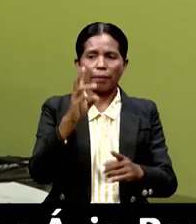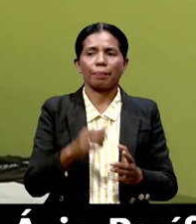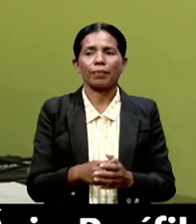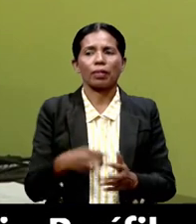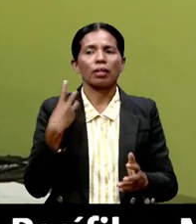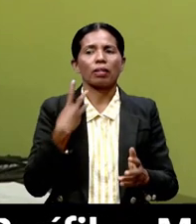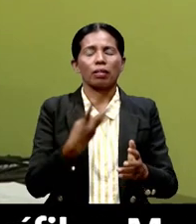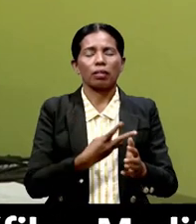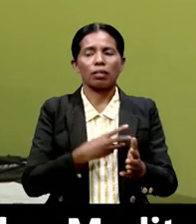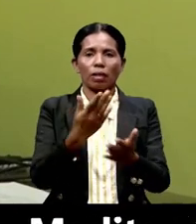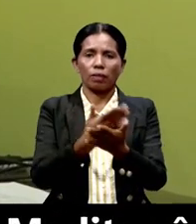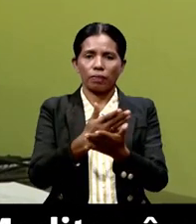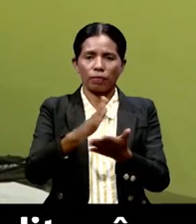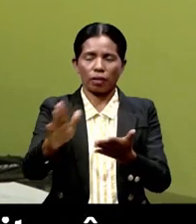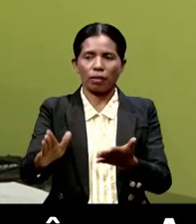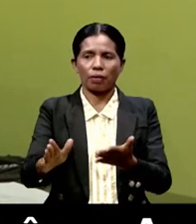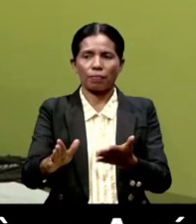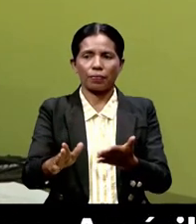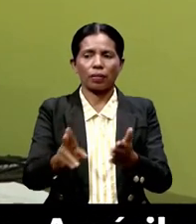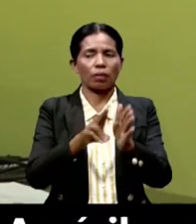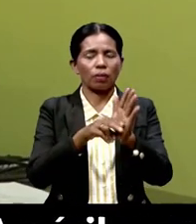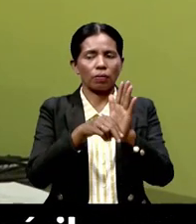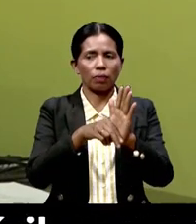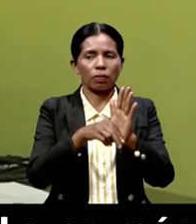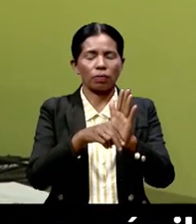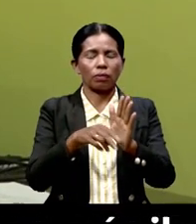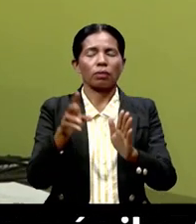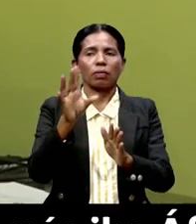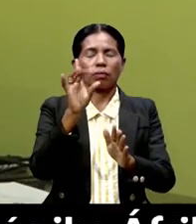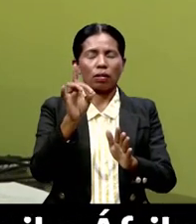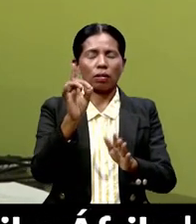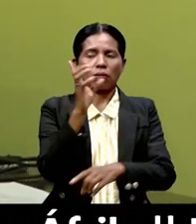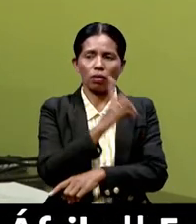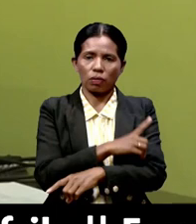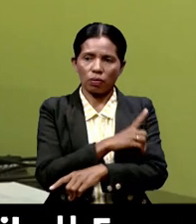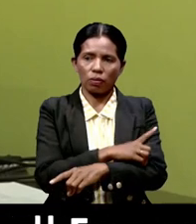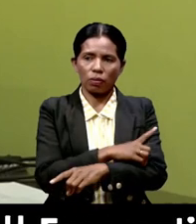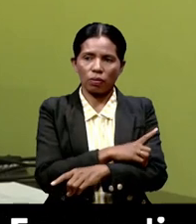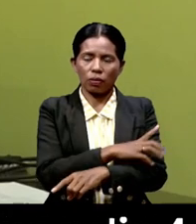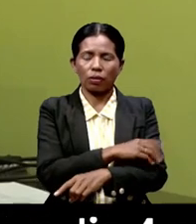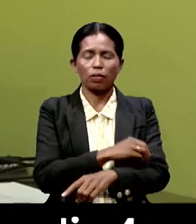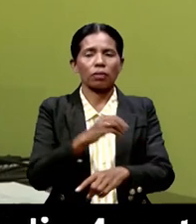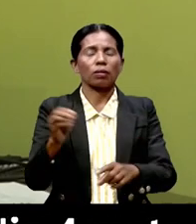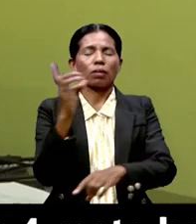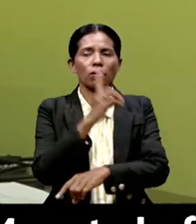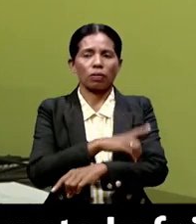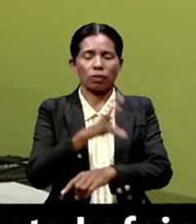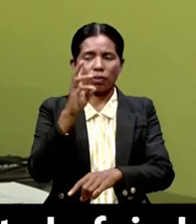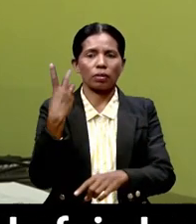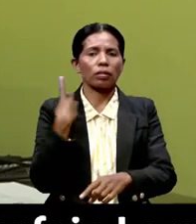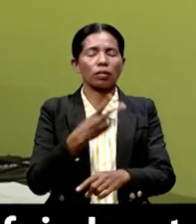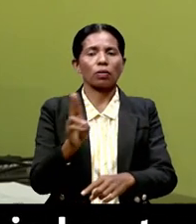ita faiba en vez oras valu loron lor loron to semana ida ne laran o to loron ne laran si tu usa det